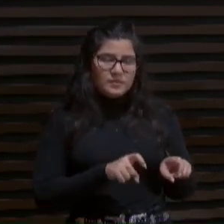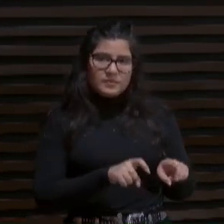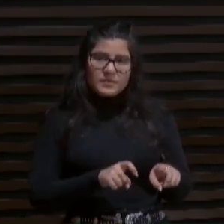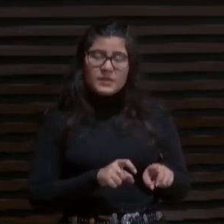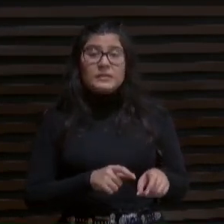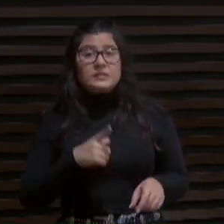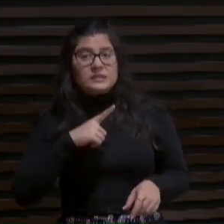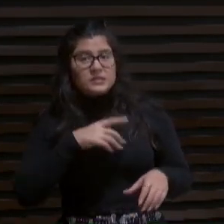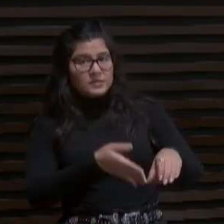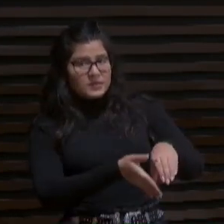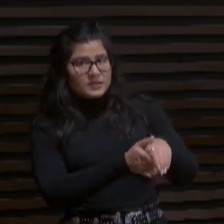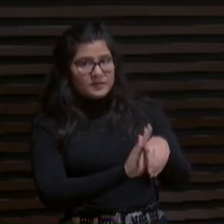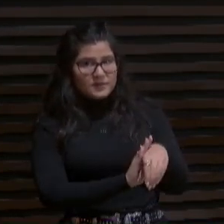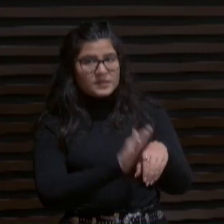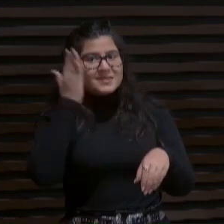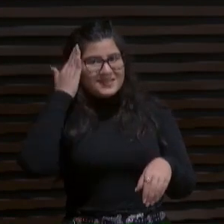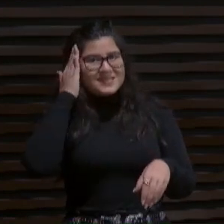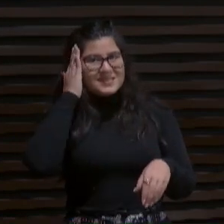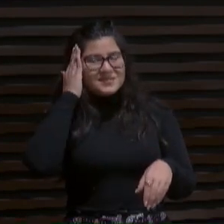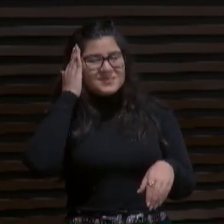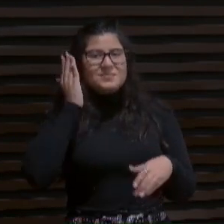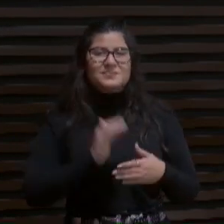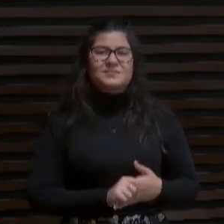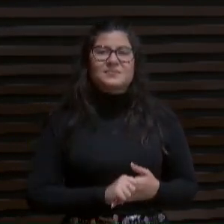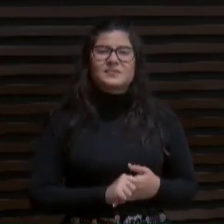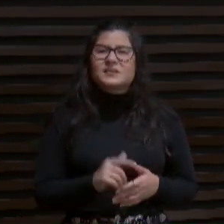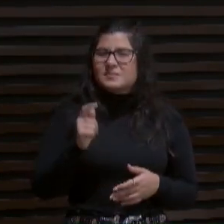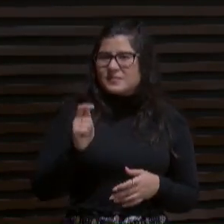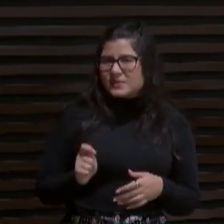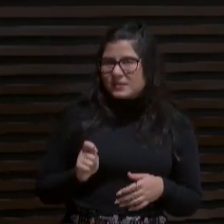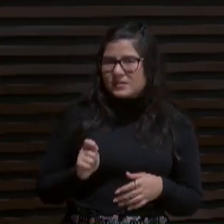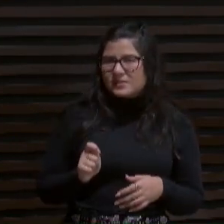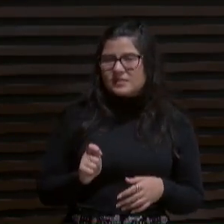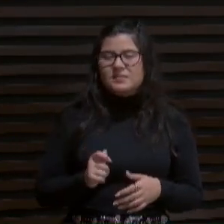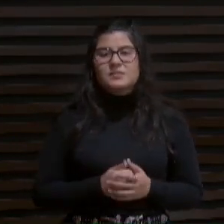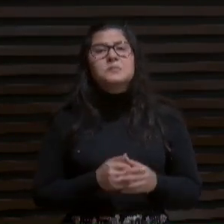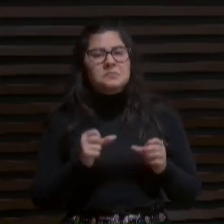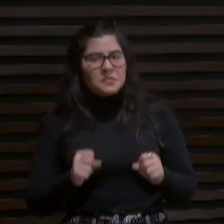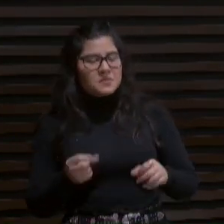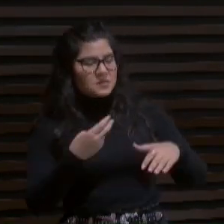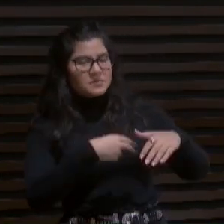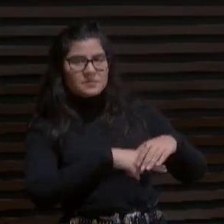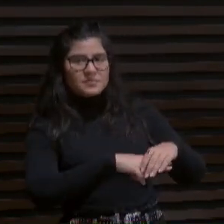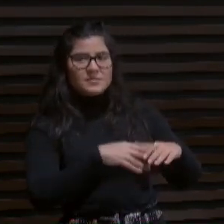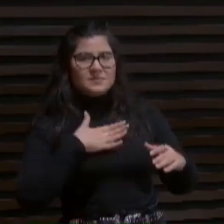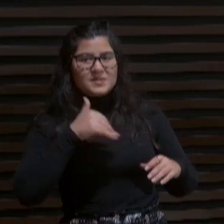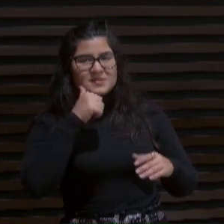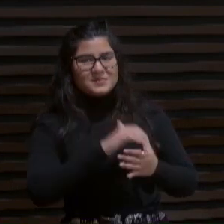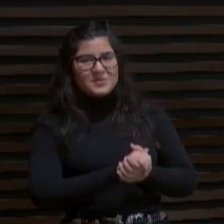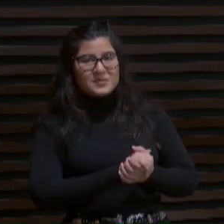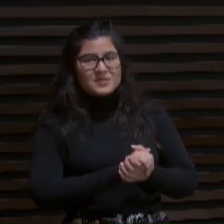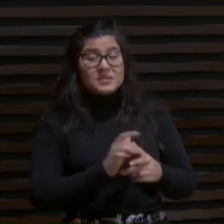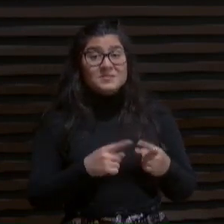onde tinha uma caverna, ele entendeu, talvez ali, naquela pequena parte, eu possa sepultar a minha esposa. Só